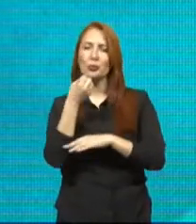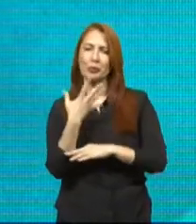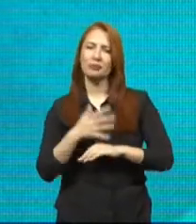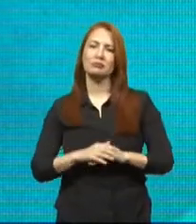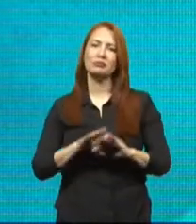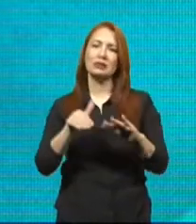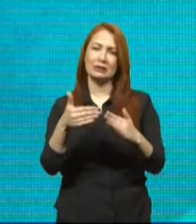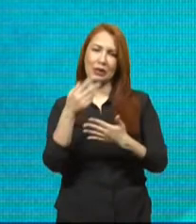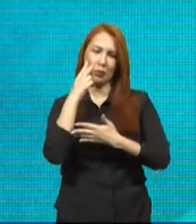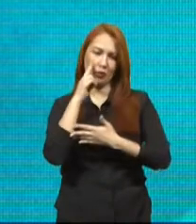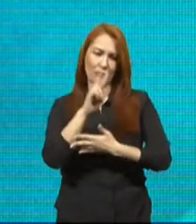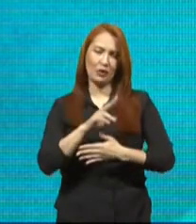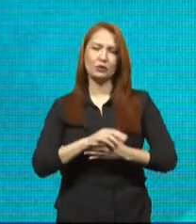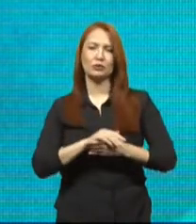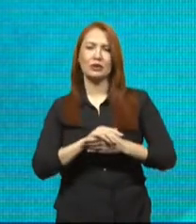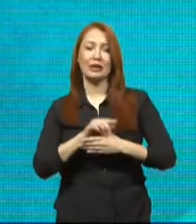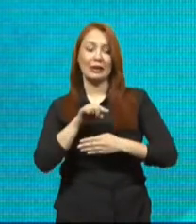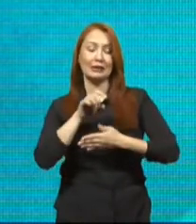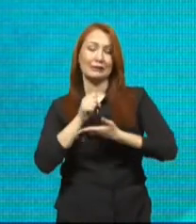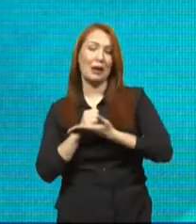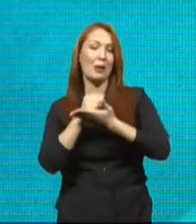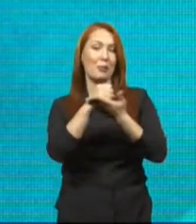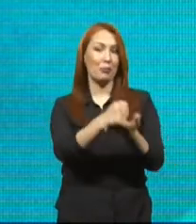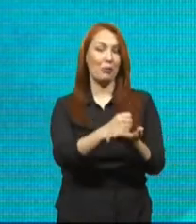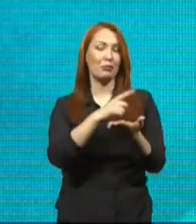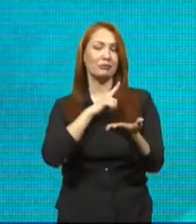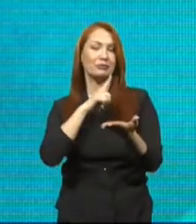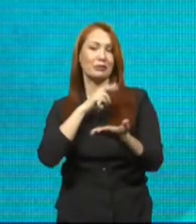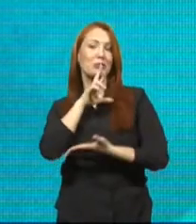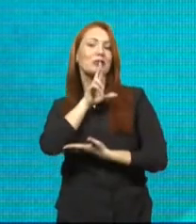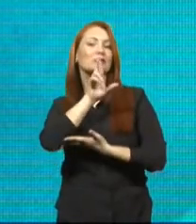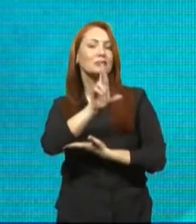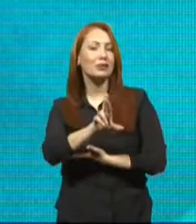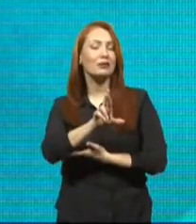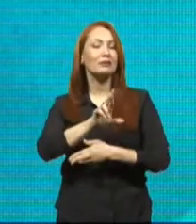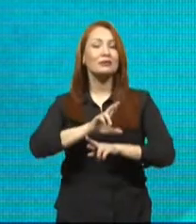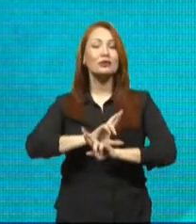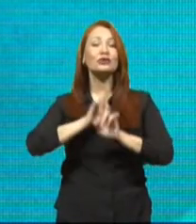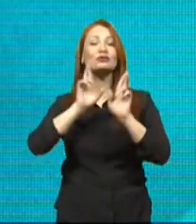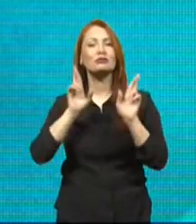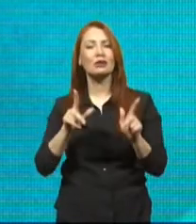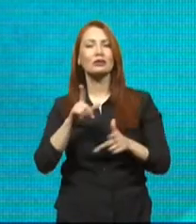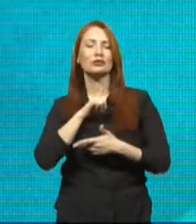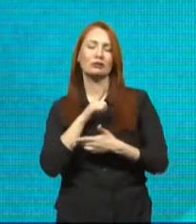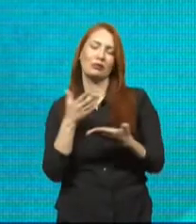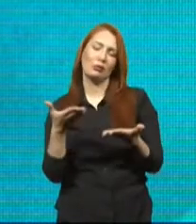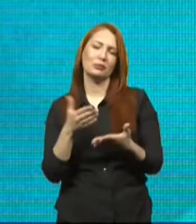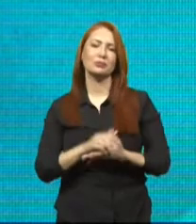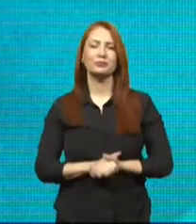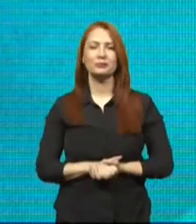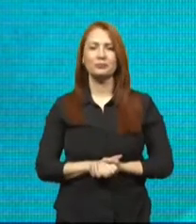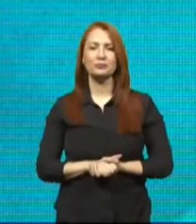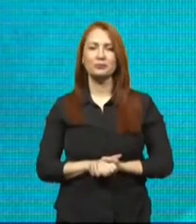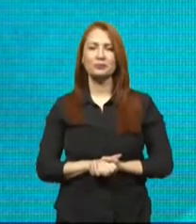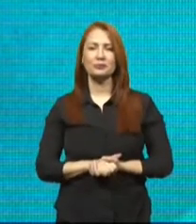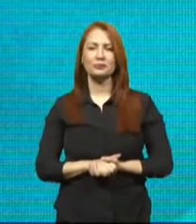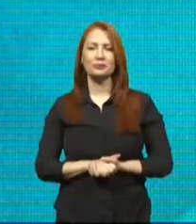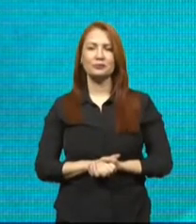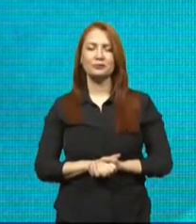esse incentivo pode trazer um resultado muito diferente do que a gente vê hoje. Claro